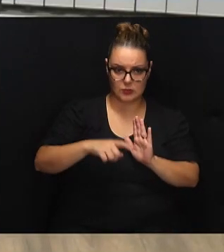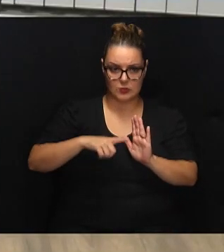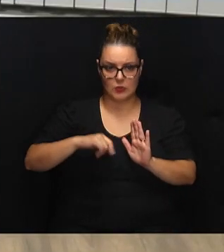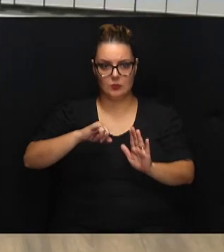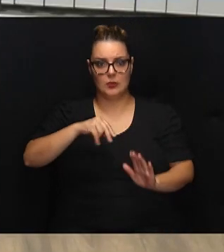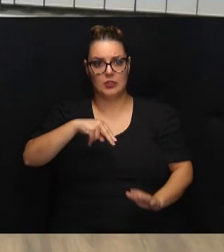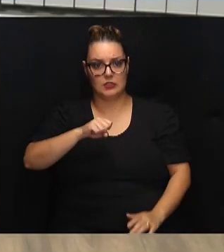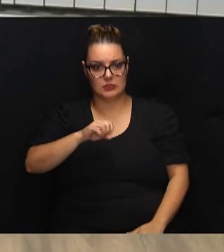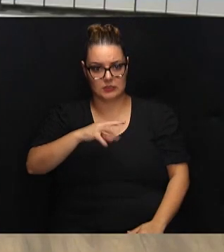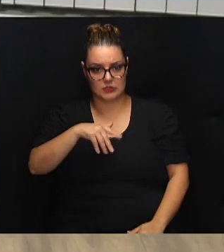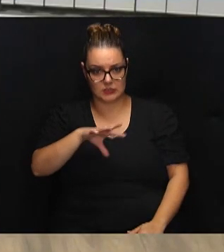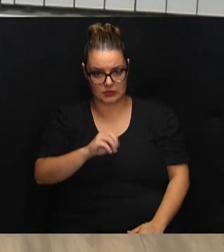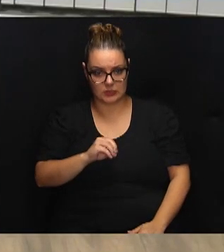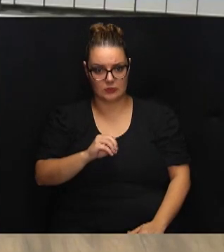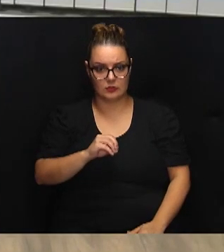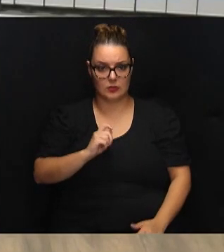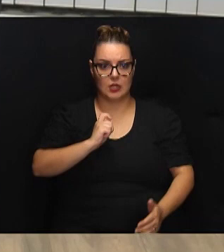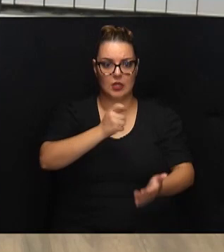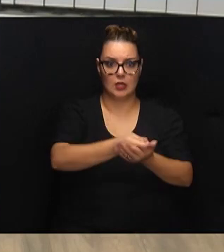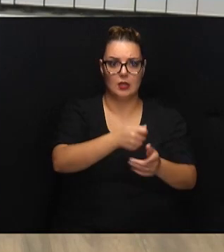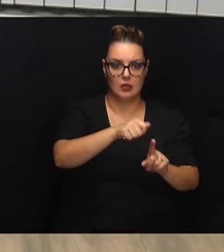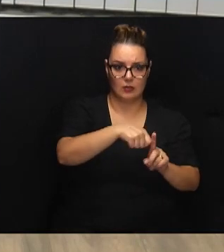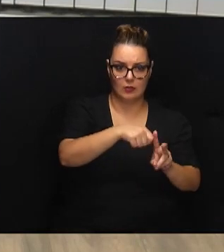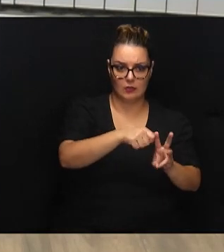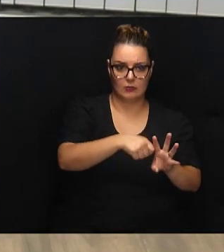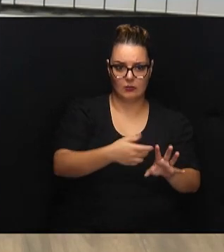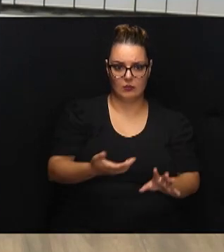inscrição e ele paga por mês, lá